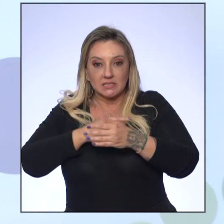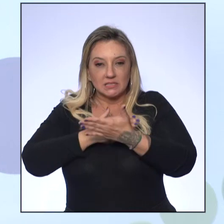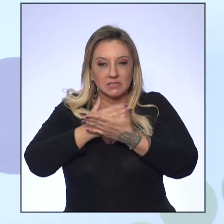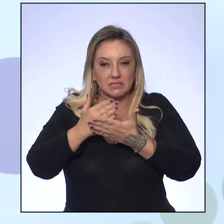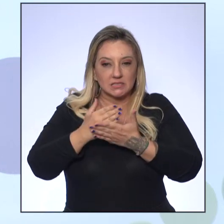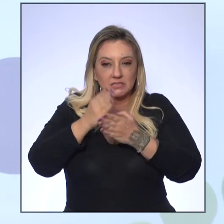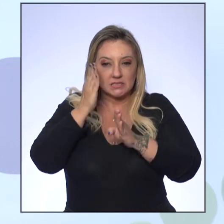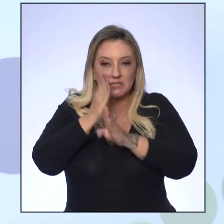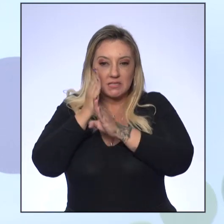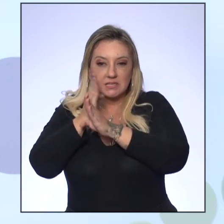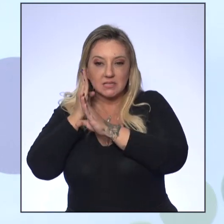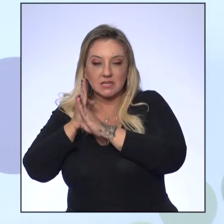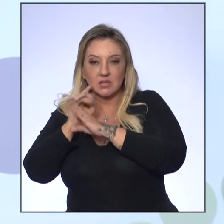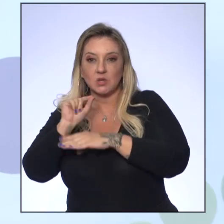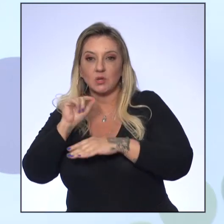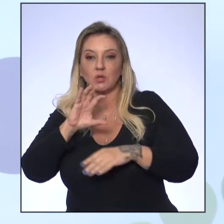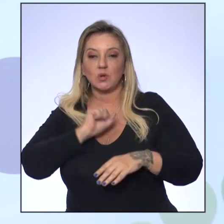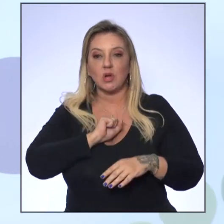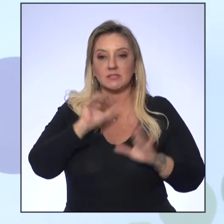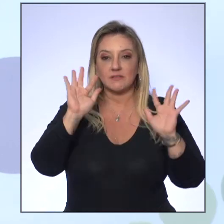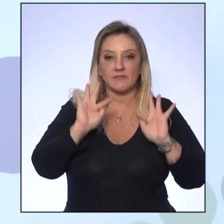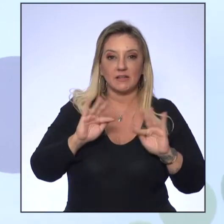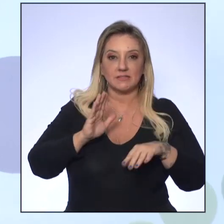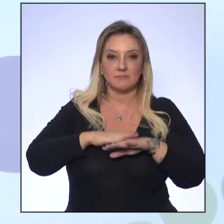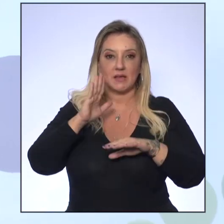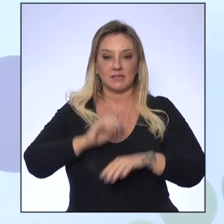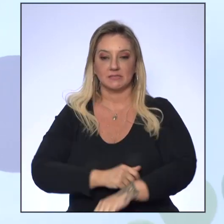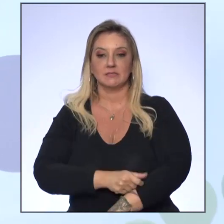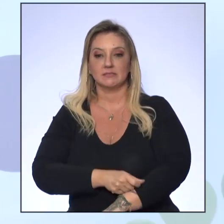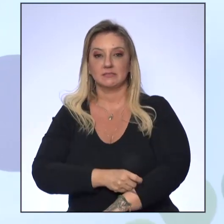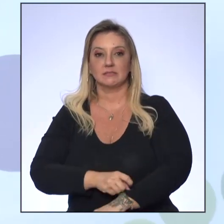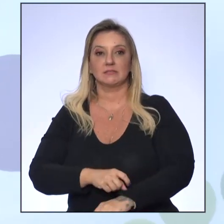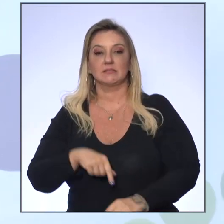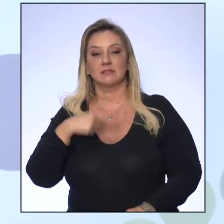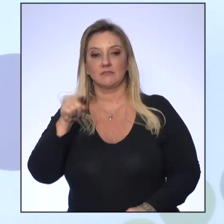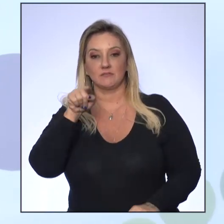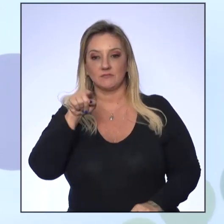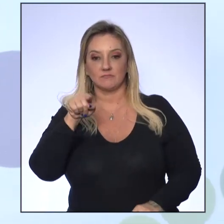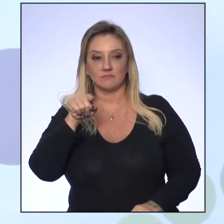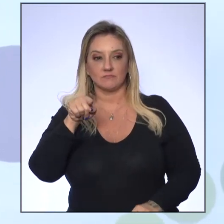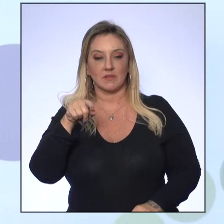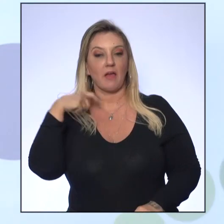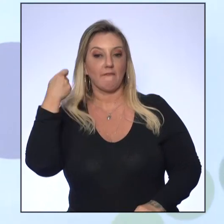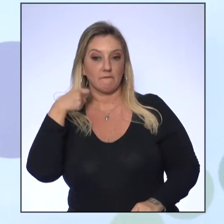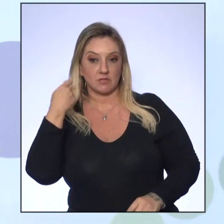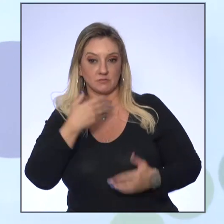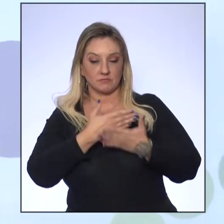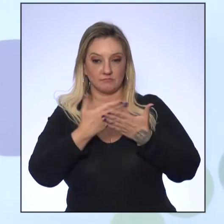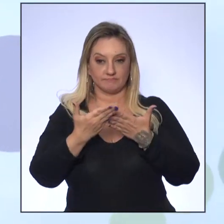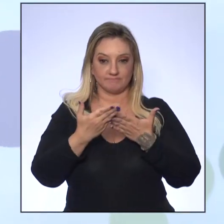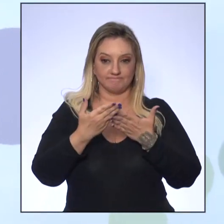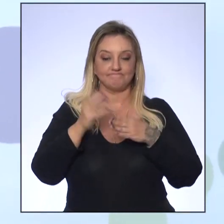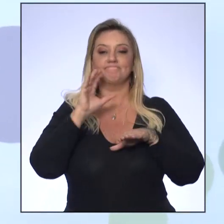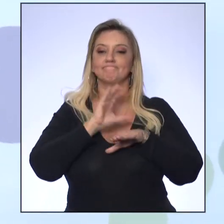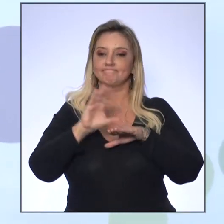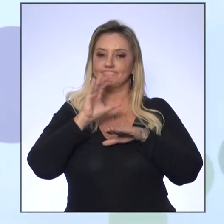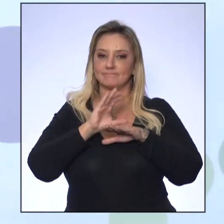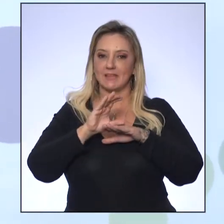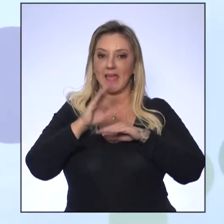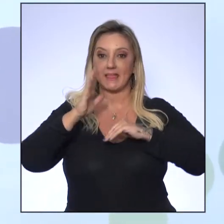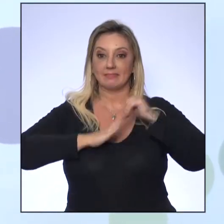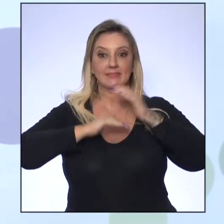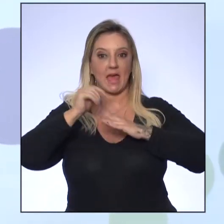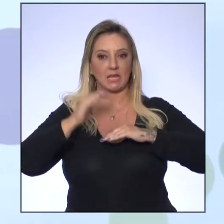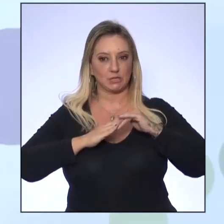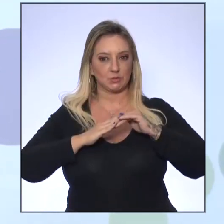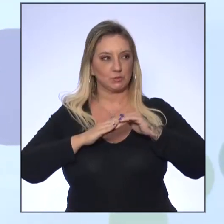se descobrir, saber o que te faz feliz. Então, para você prestar um vestibular, fazer um curso técnico, o momento